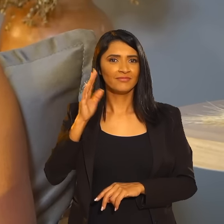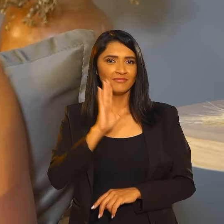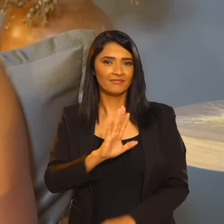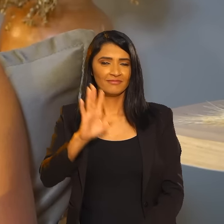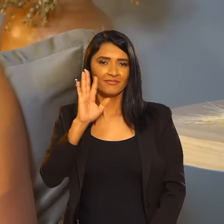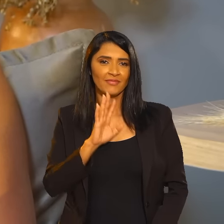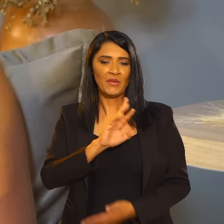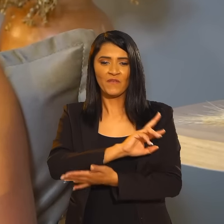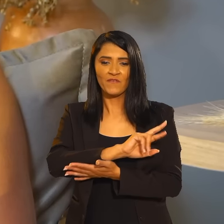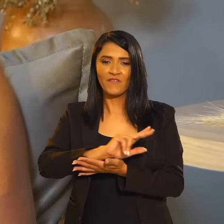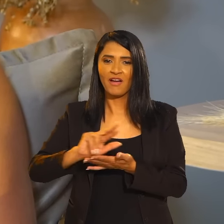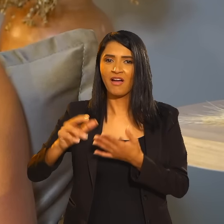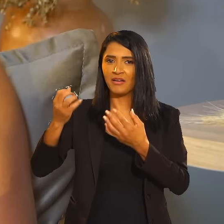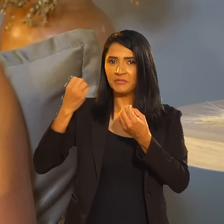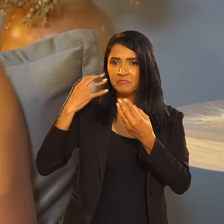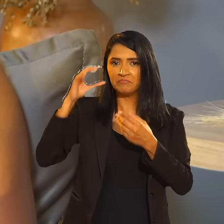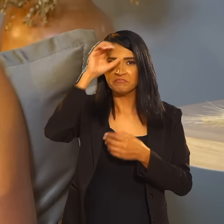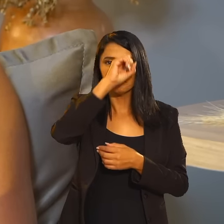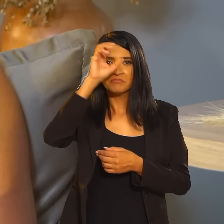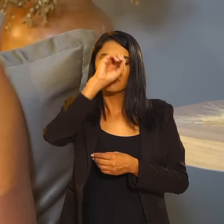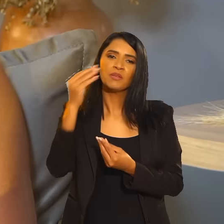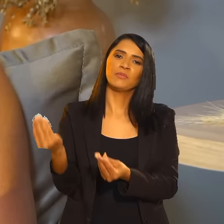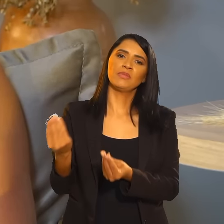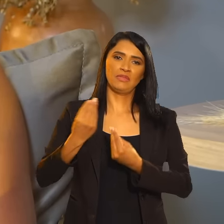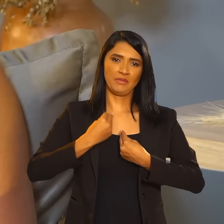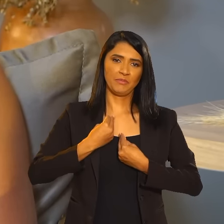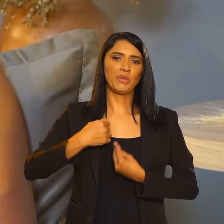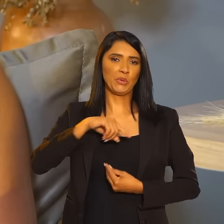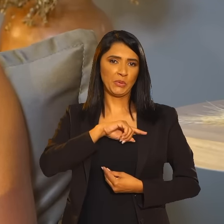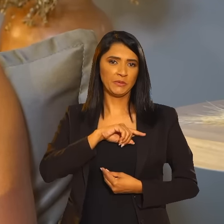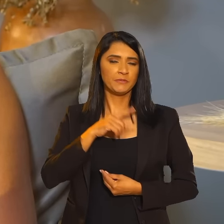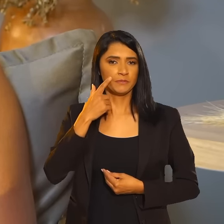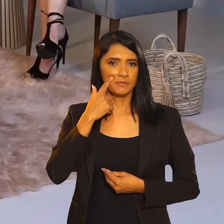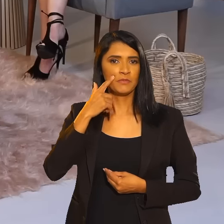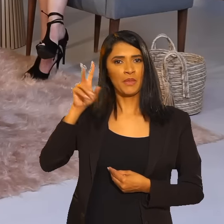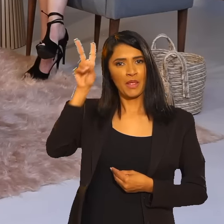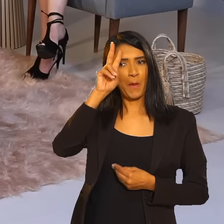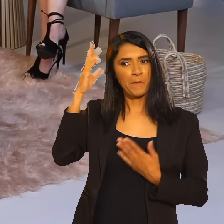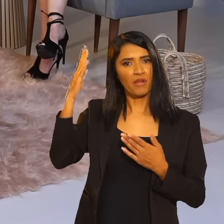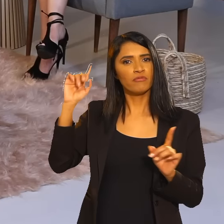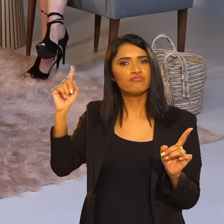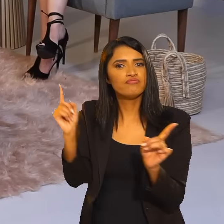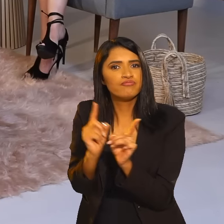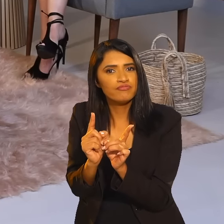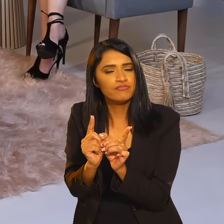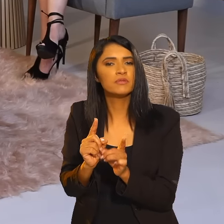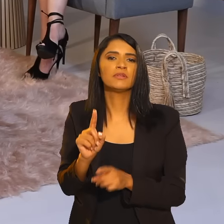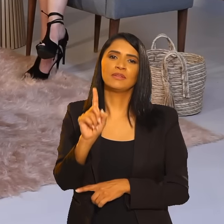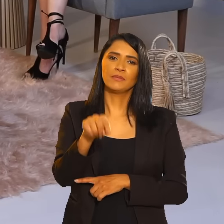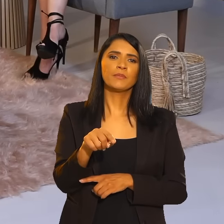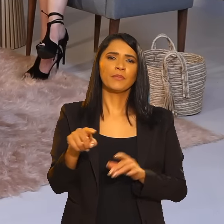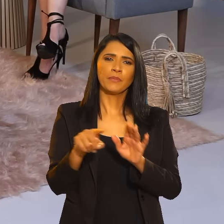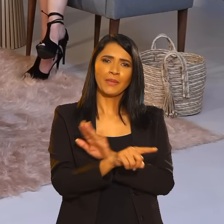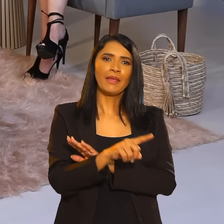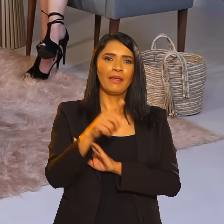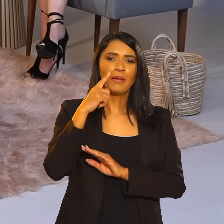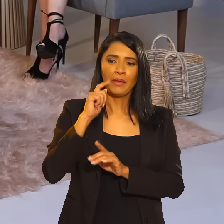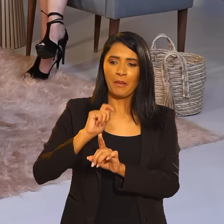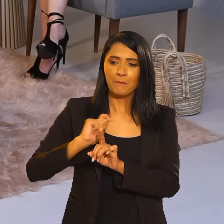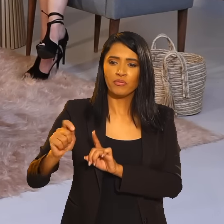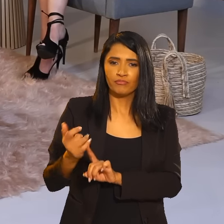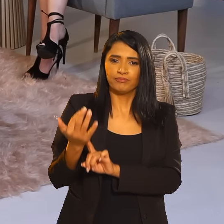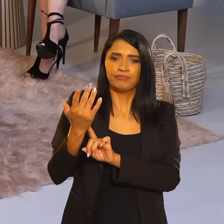vários ensinamentos que traz pra gente essas parábolas. E uma parábola curta, né? Sim. Ah, e por um acaso alguém acende